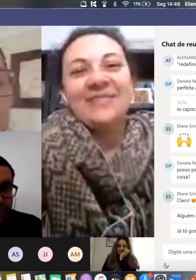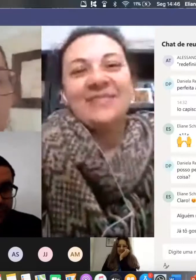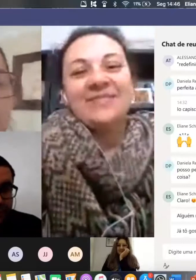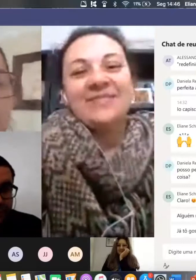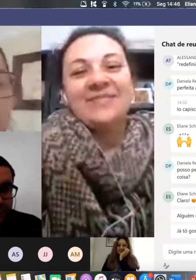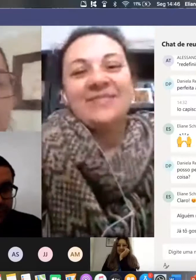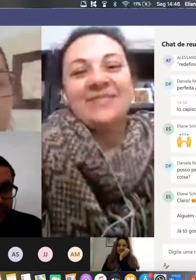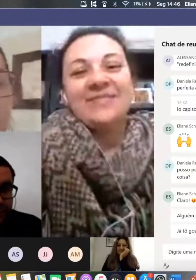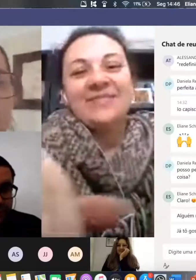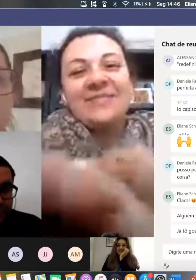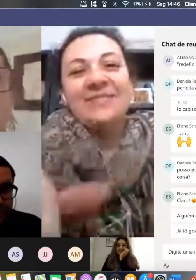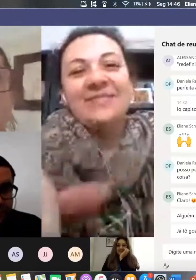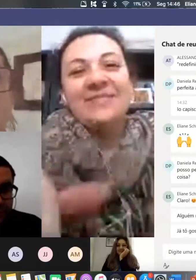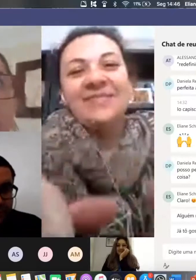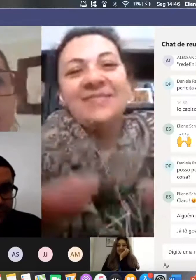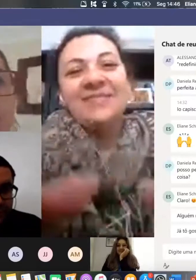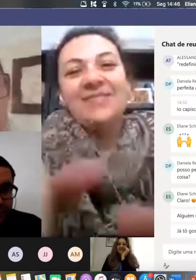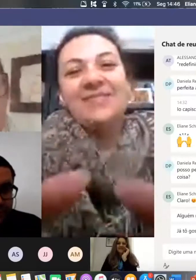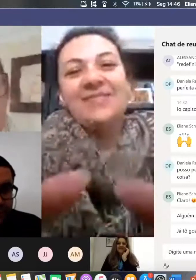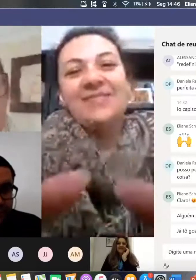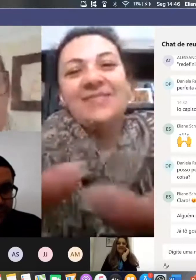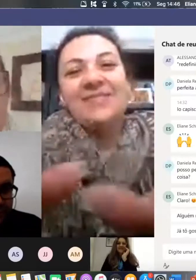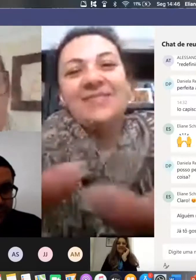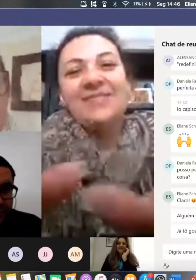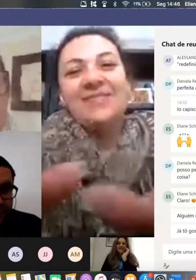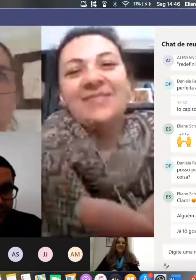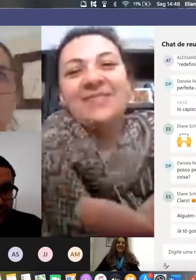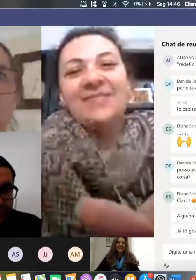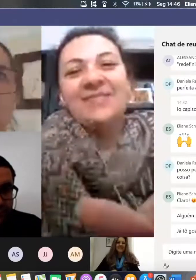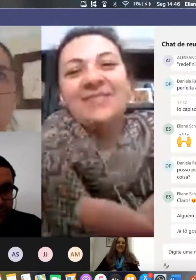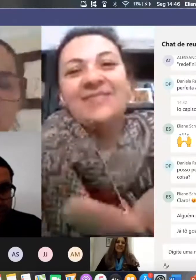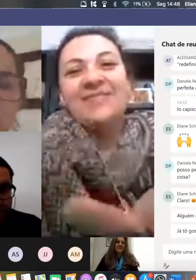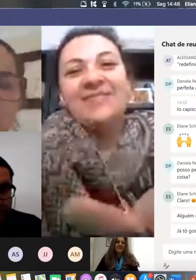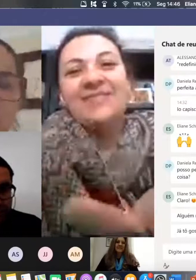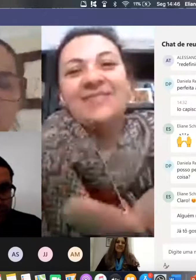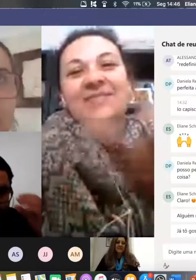aplicação desse conhecimento. Então, eu tenho uma mudança na estrutura e